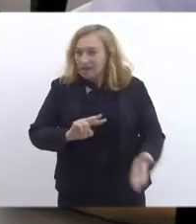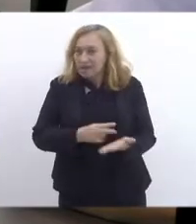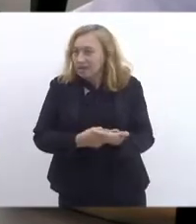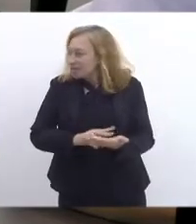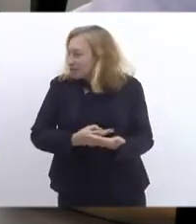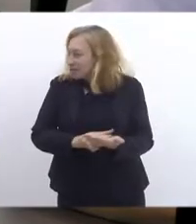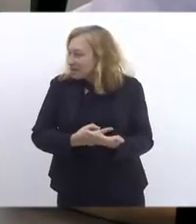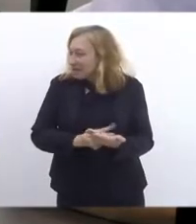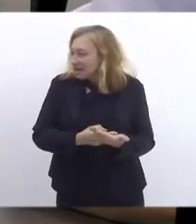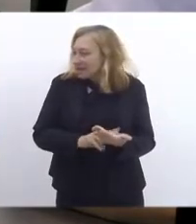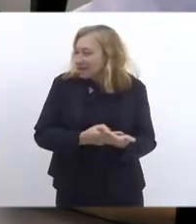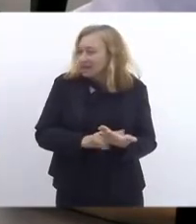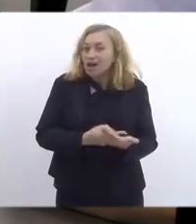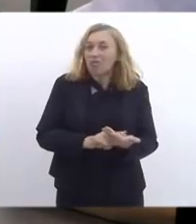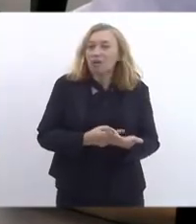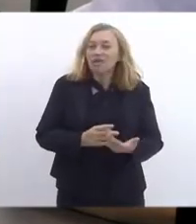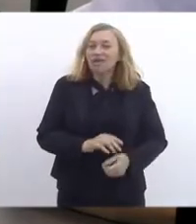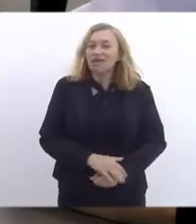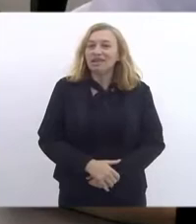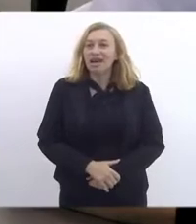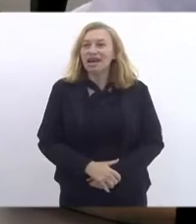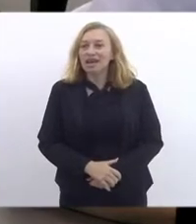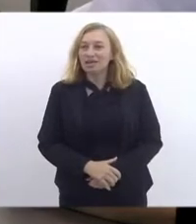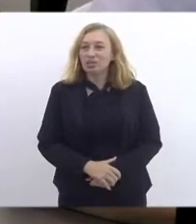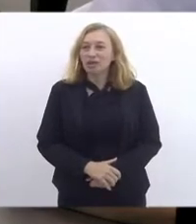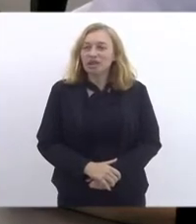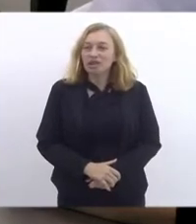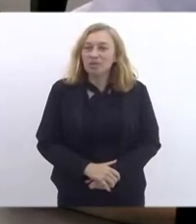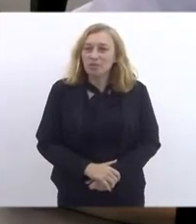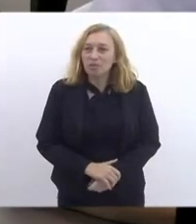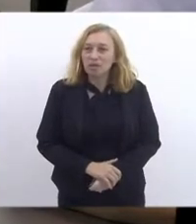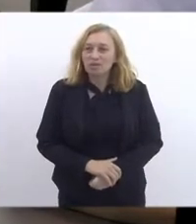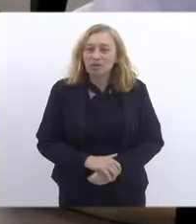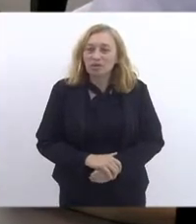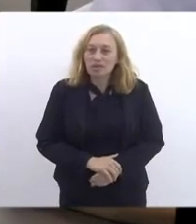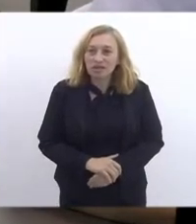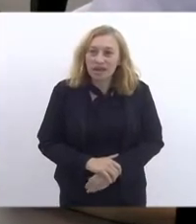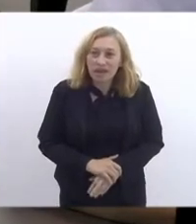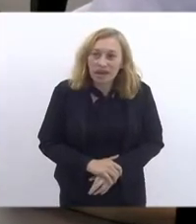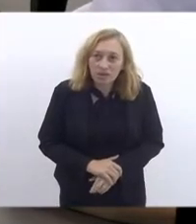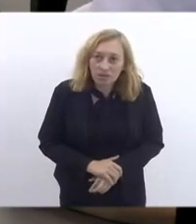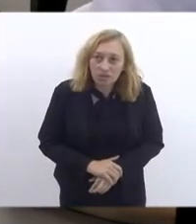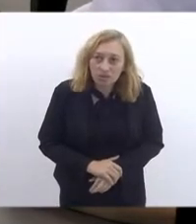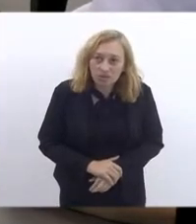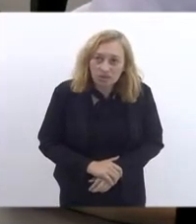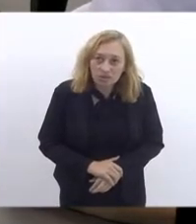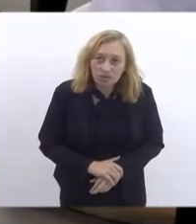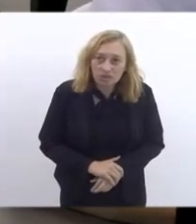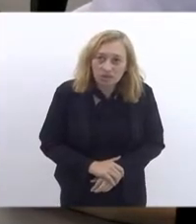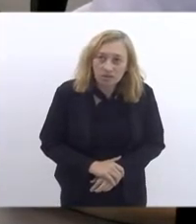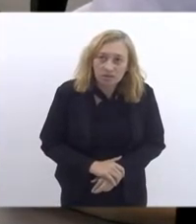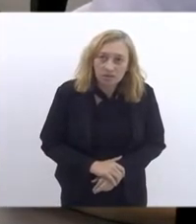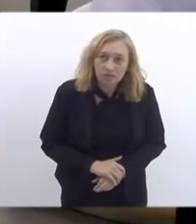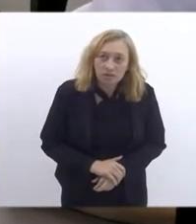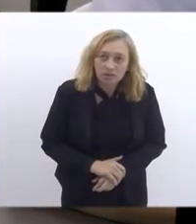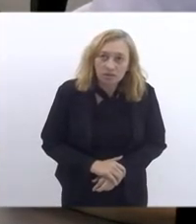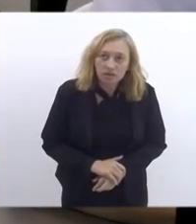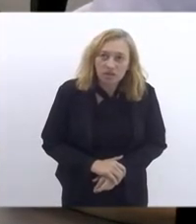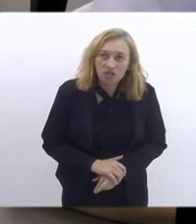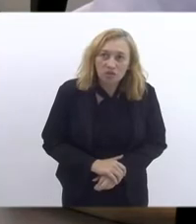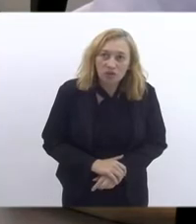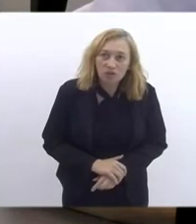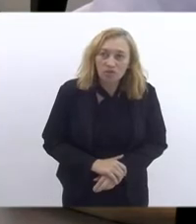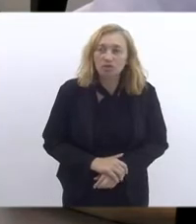nós aprovamos aqui. Eu nem entrei na discussão. Eu achei uma injustiça tão grande. Eu é que estava, mas o que